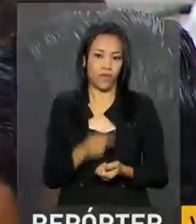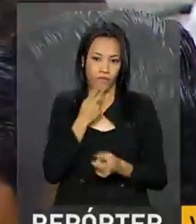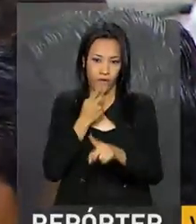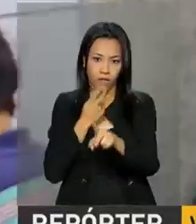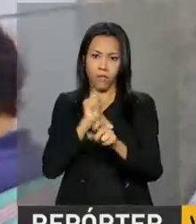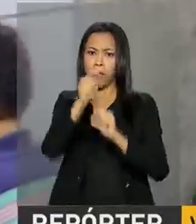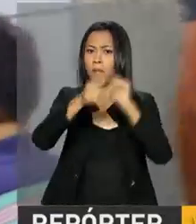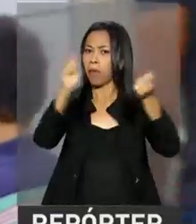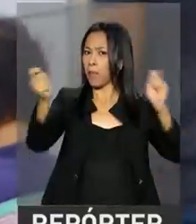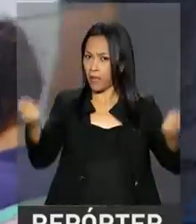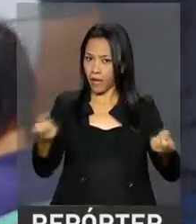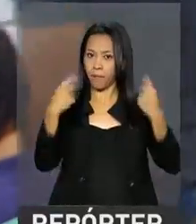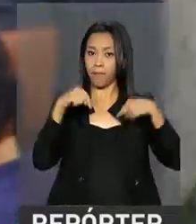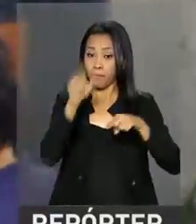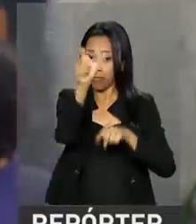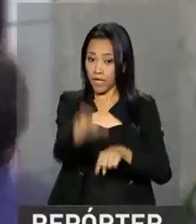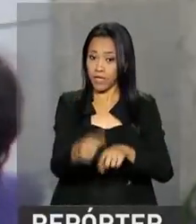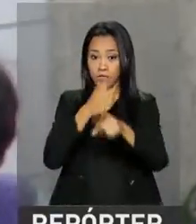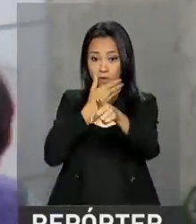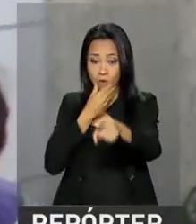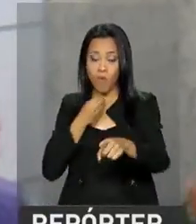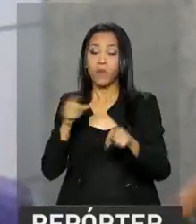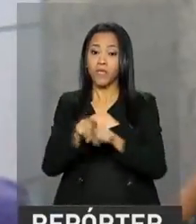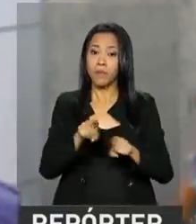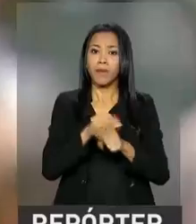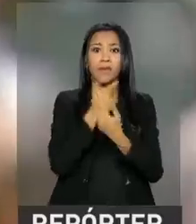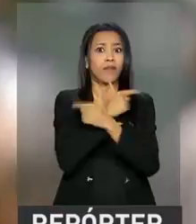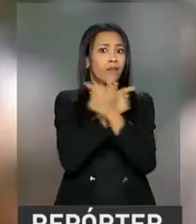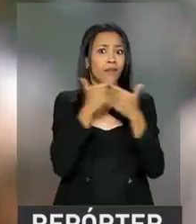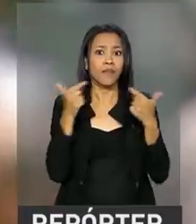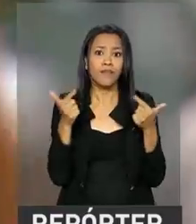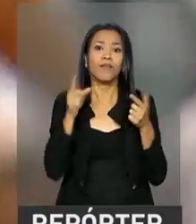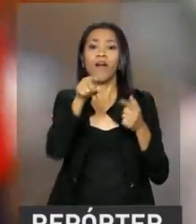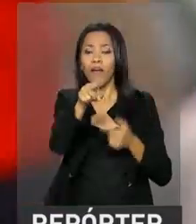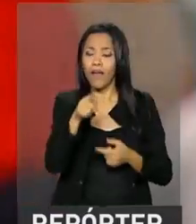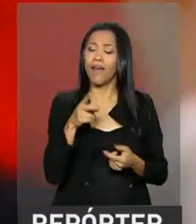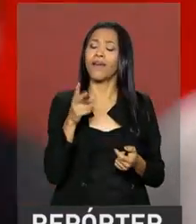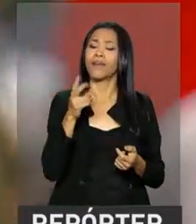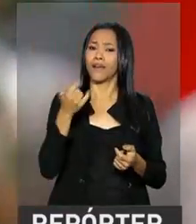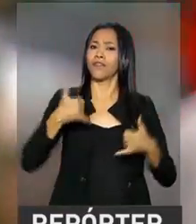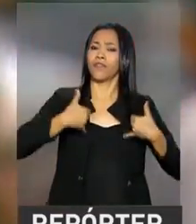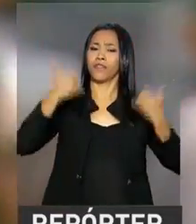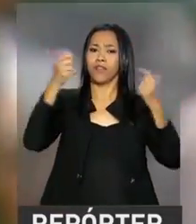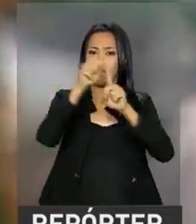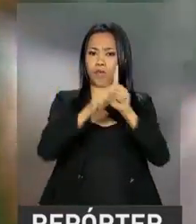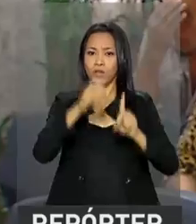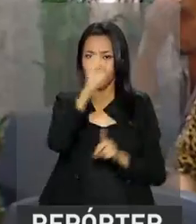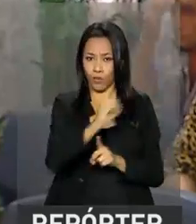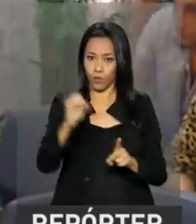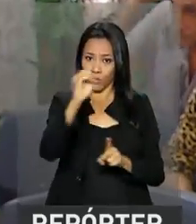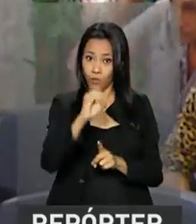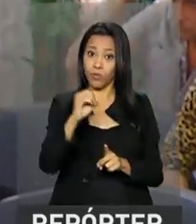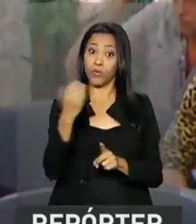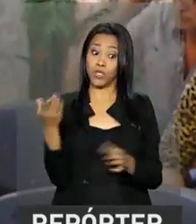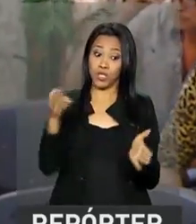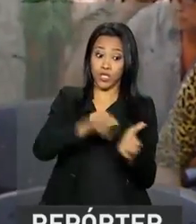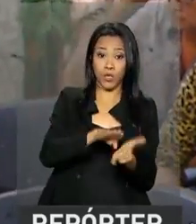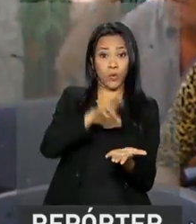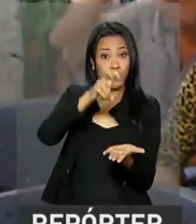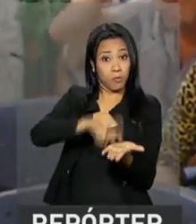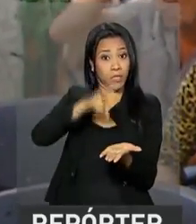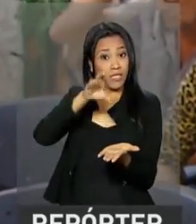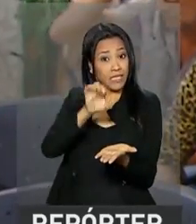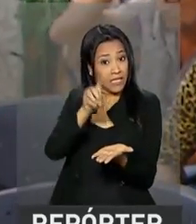coisa mesmo já seu Francisco estava rindo à toa ele que também faz aniversário em outubro chegou cedo à